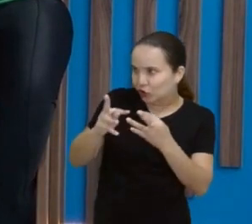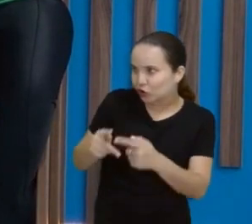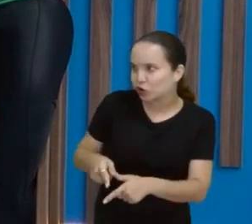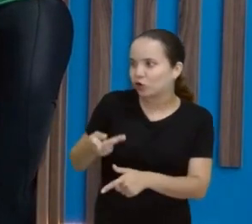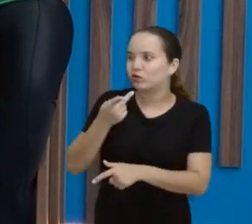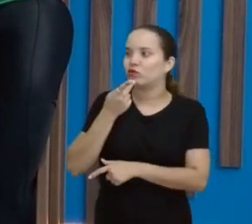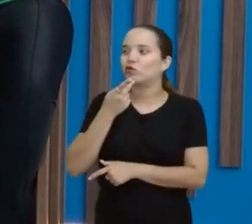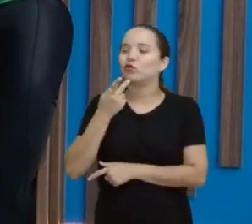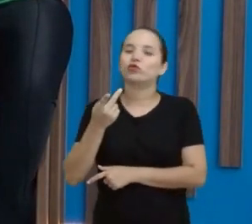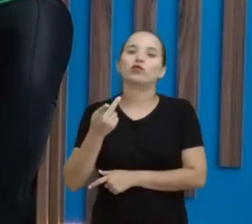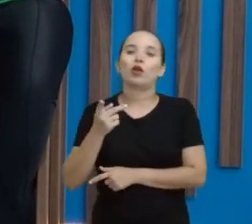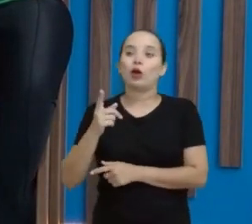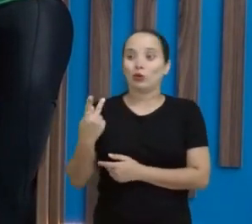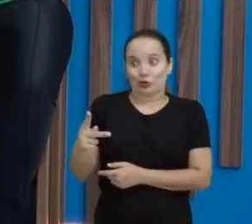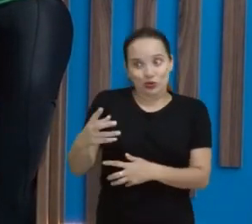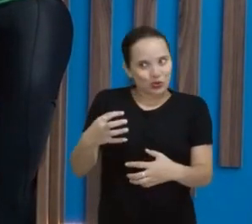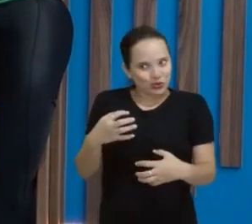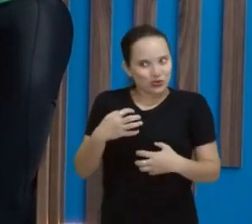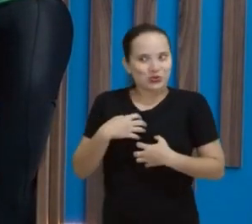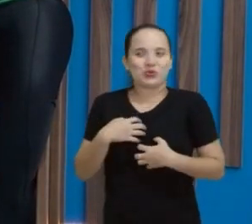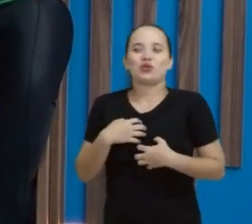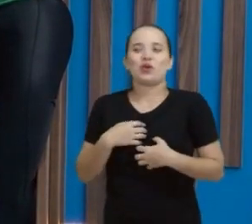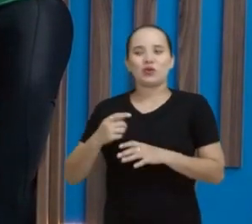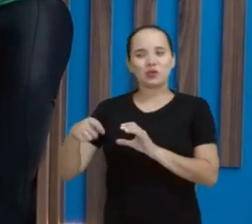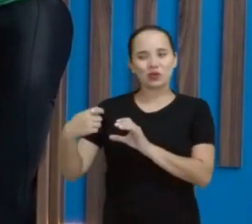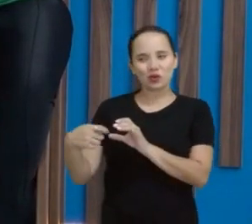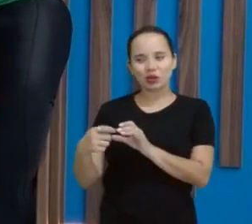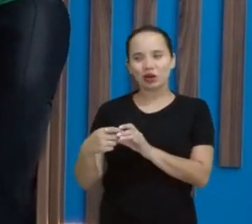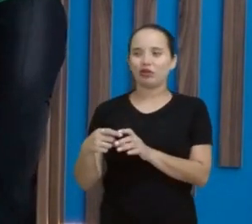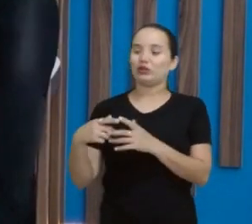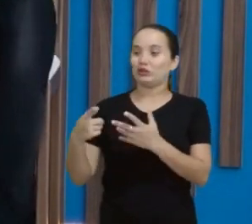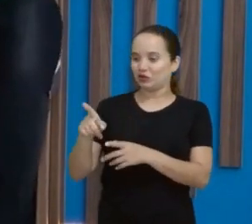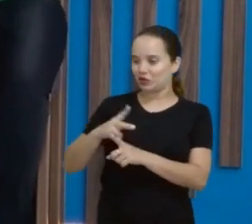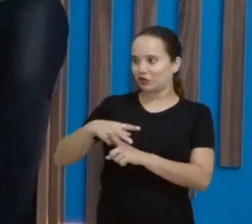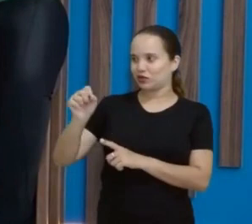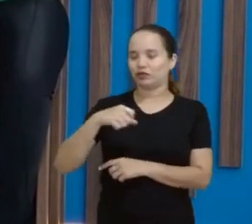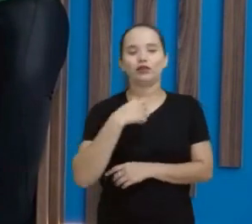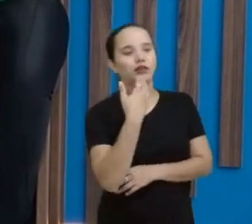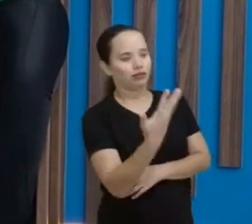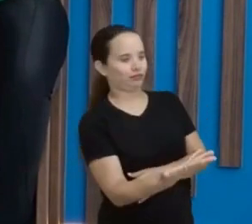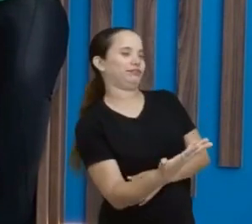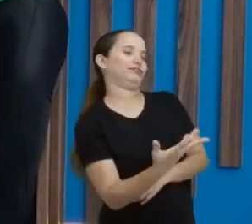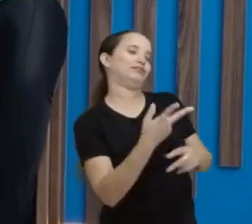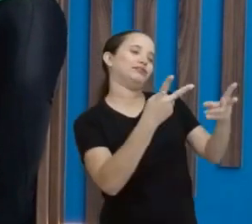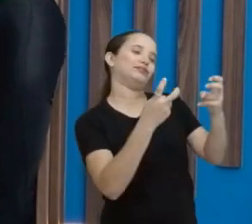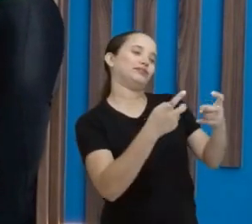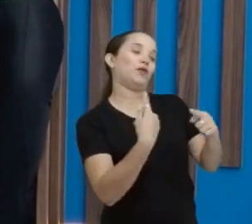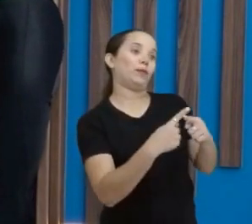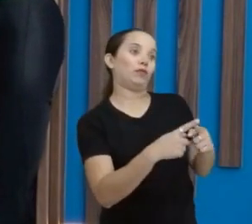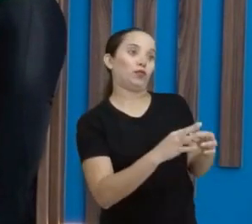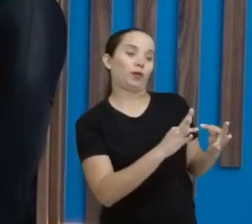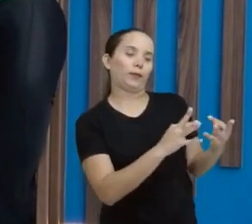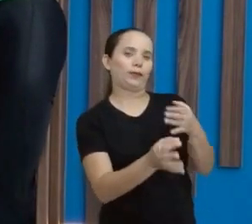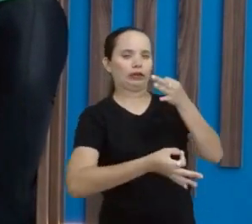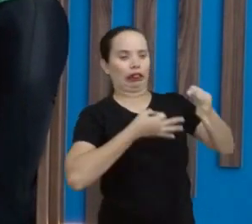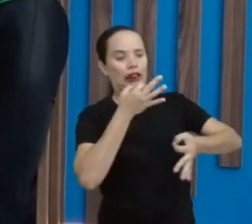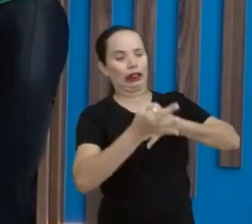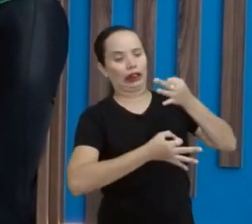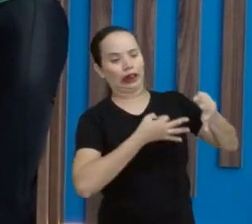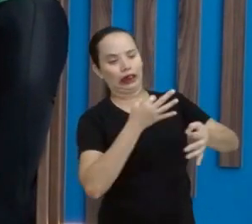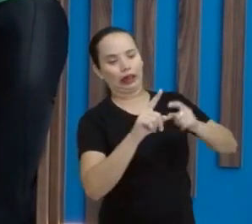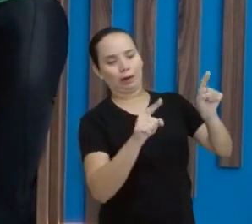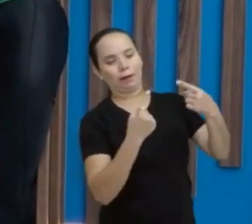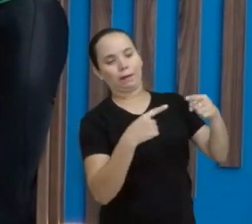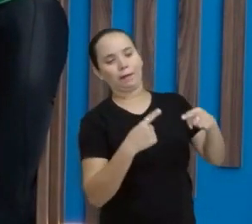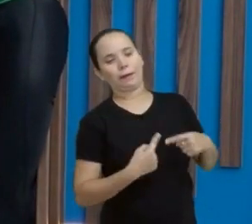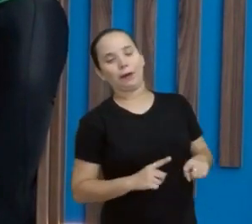sua forma TikTok. Tá vendo? Então você ganhou. Tá vendo? Eu tão criticado ali por fazer um TikTok todo desengonçado, mas eles foram bem melhores